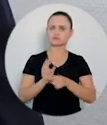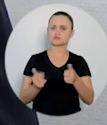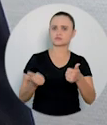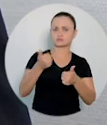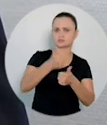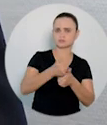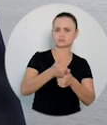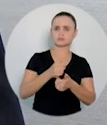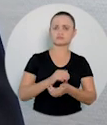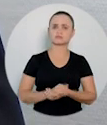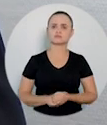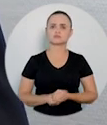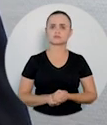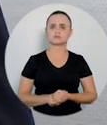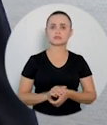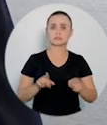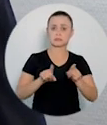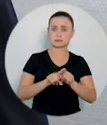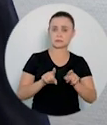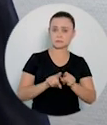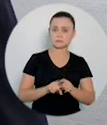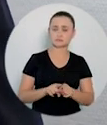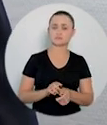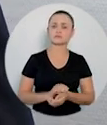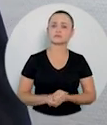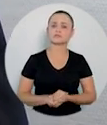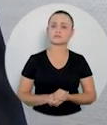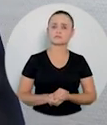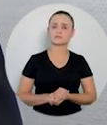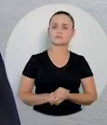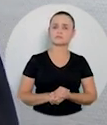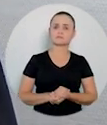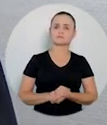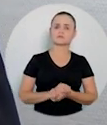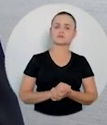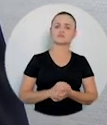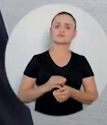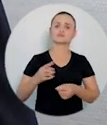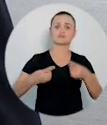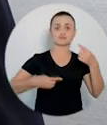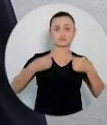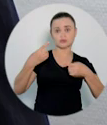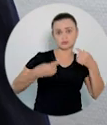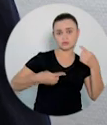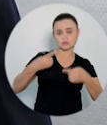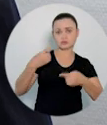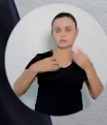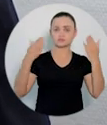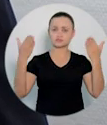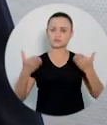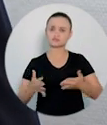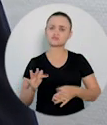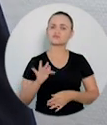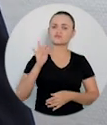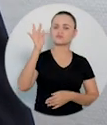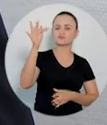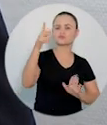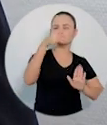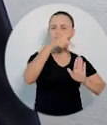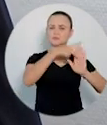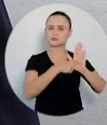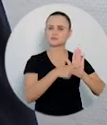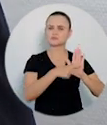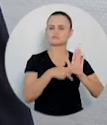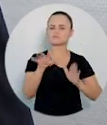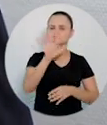próprios reitores das universidades. Por outro lado, discutimos hoje o início da elaboração de um projeto para um grande